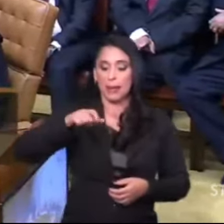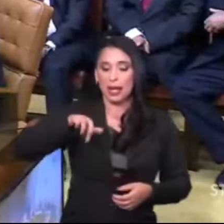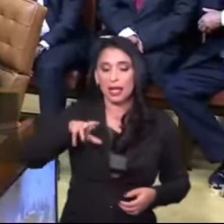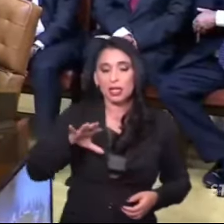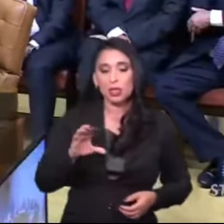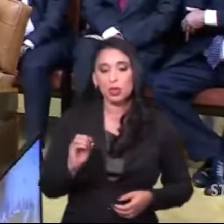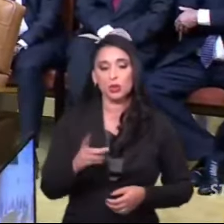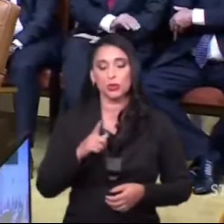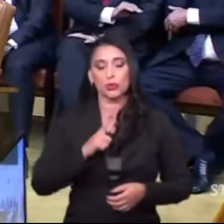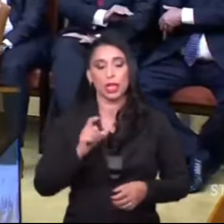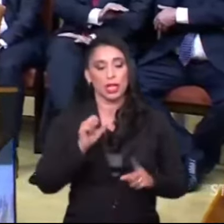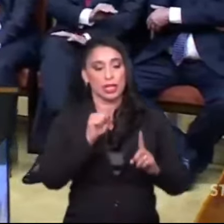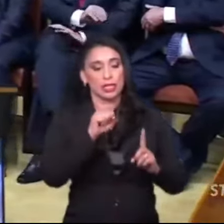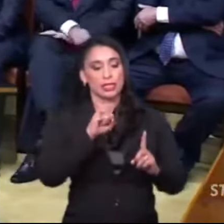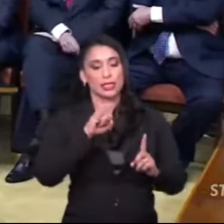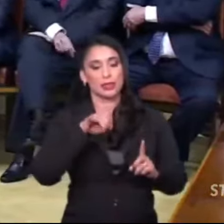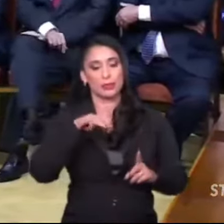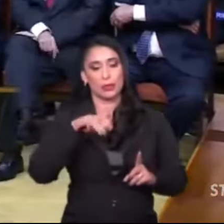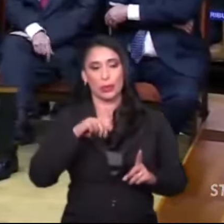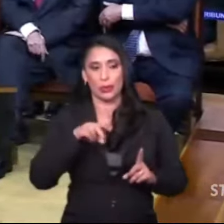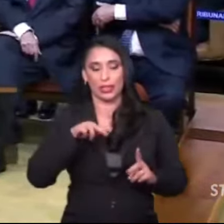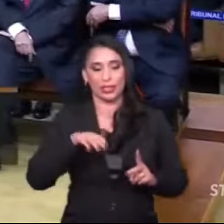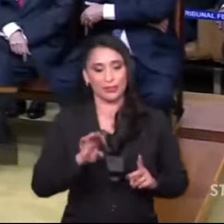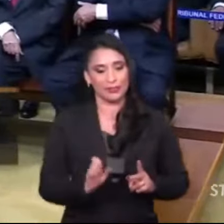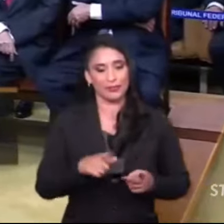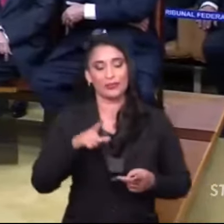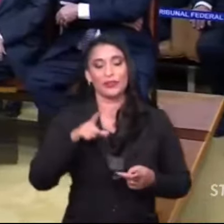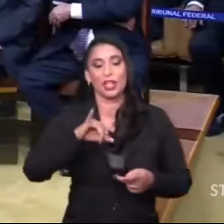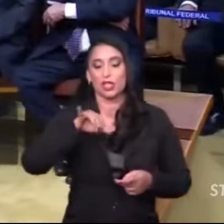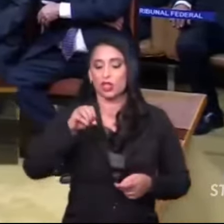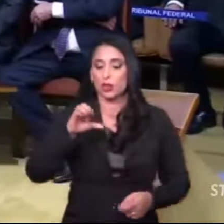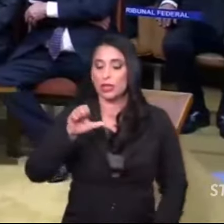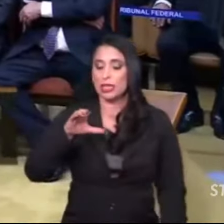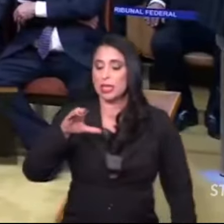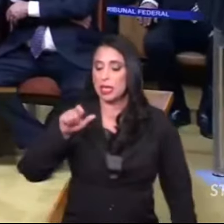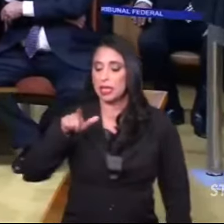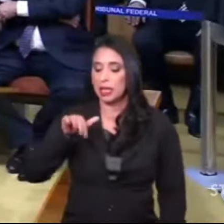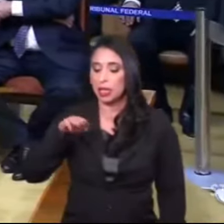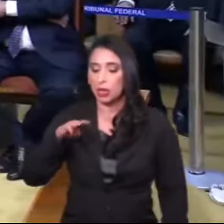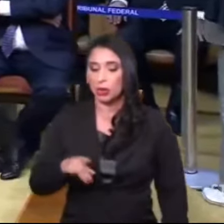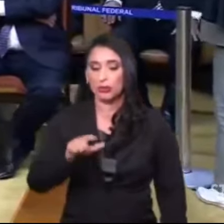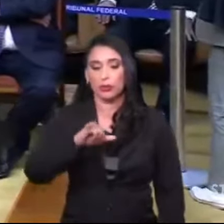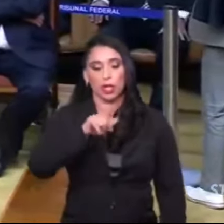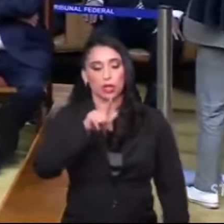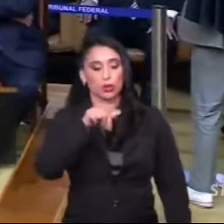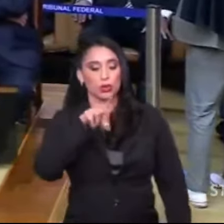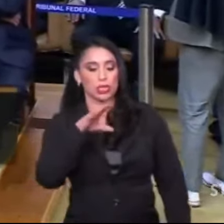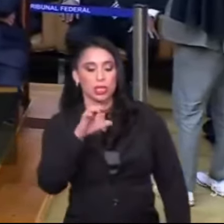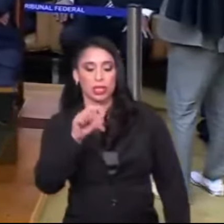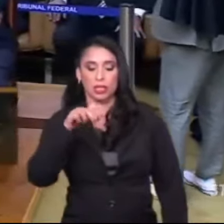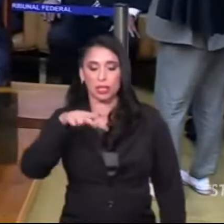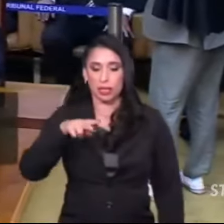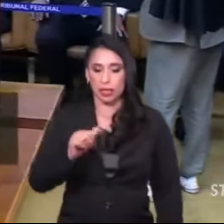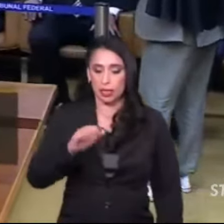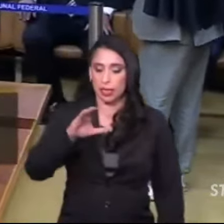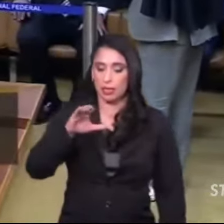Oliveira, Simone Tebet, Esther Dueck, Juscelino Filho, Luciana Santos, Celso